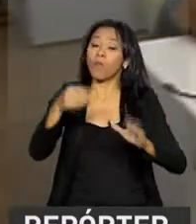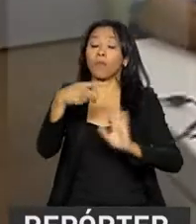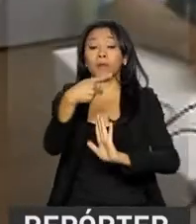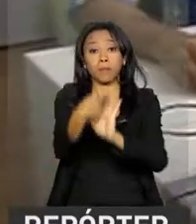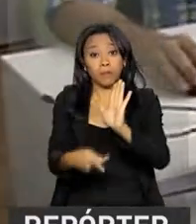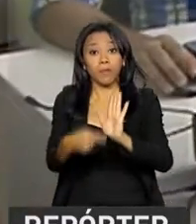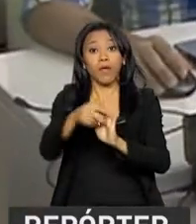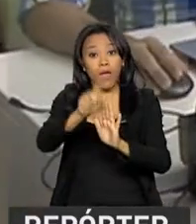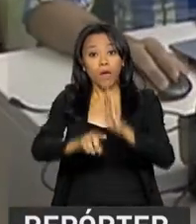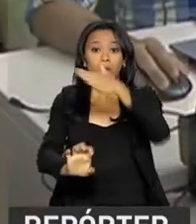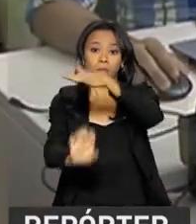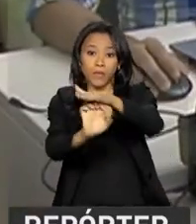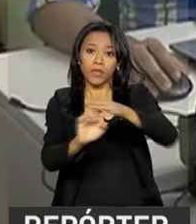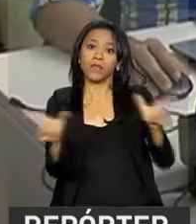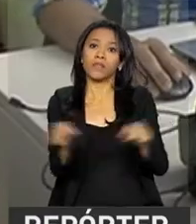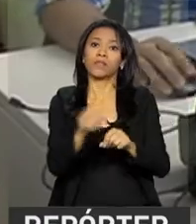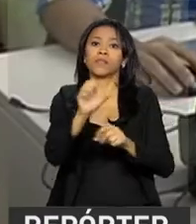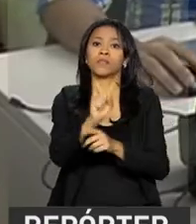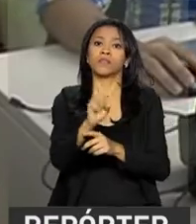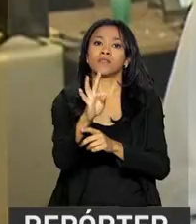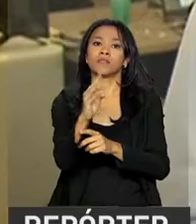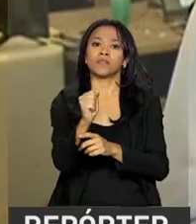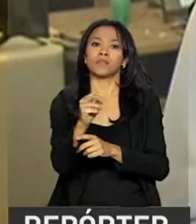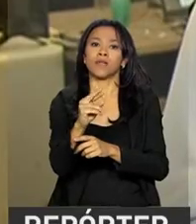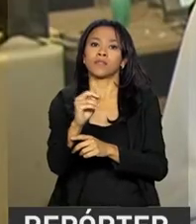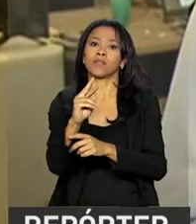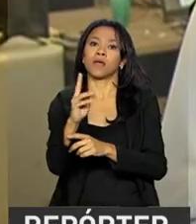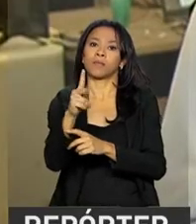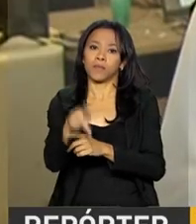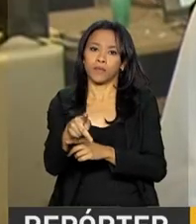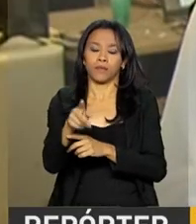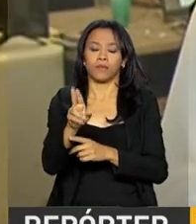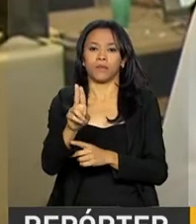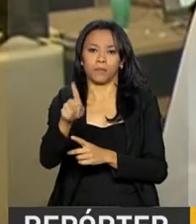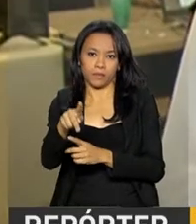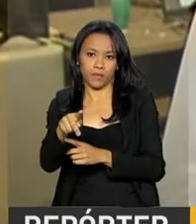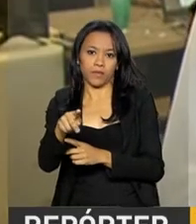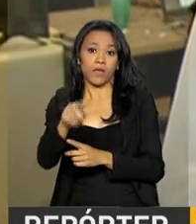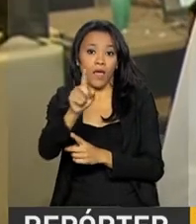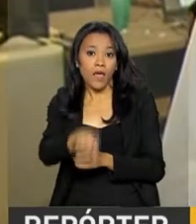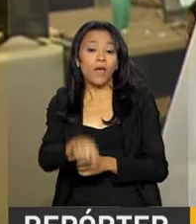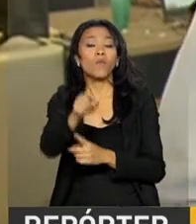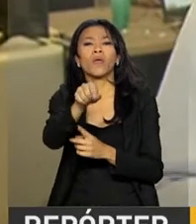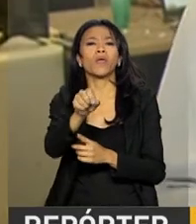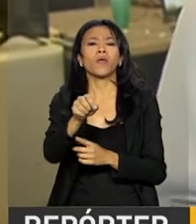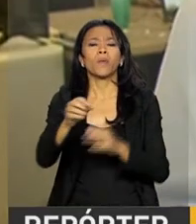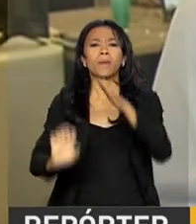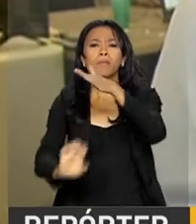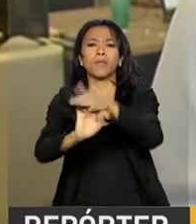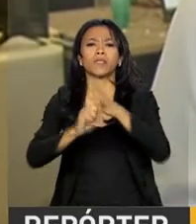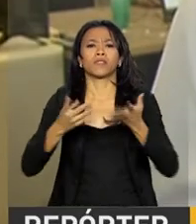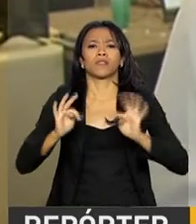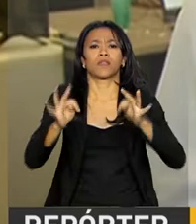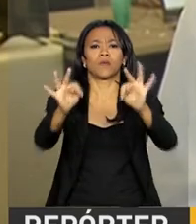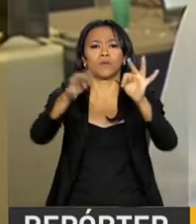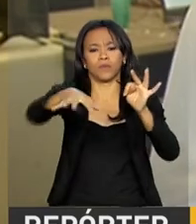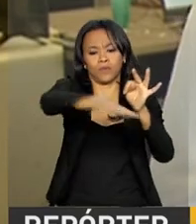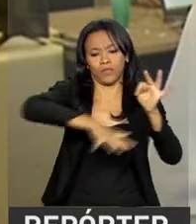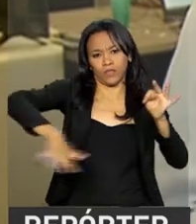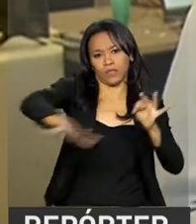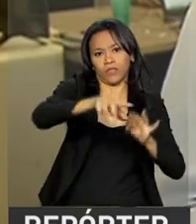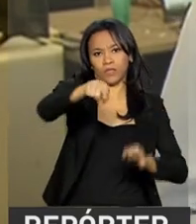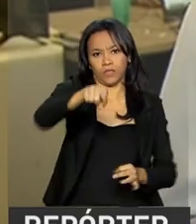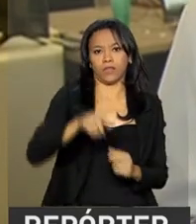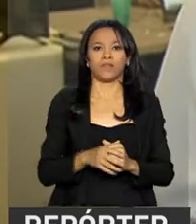empresa de serviços e inovações tecnológicas se uma empresa de tecnologia com alto poder de crescimento então